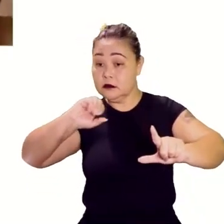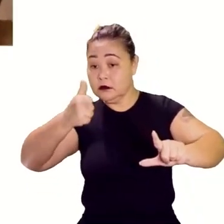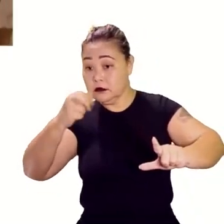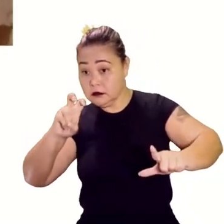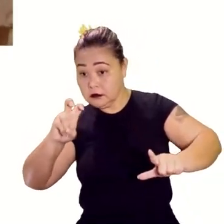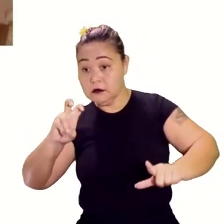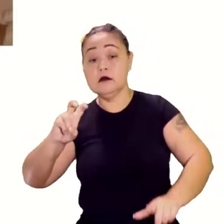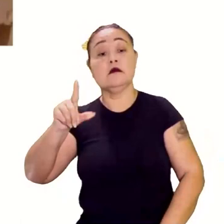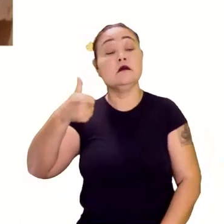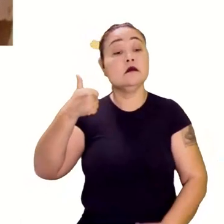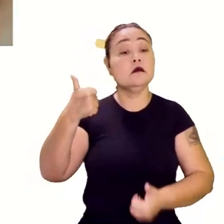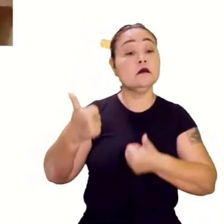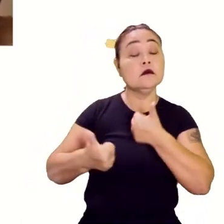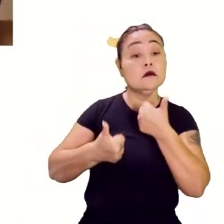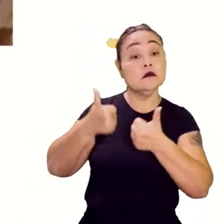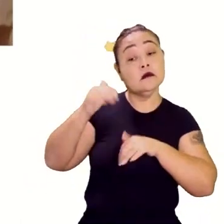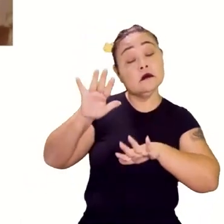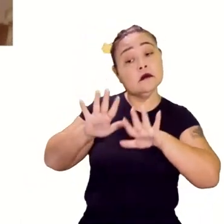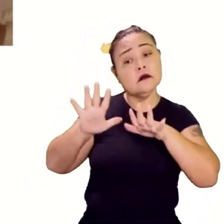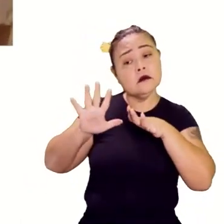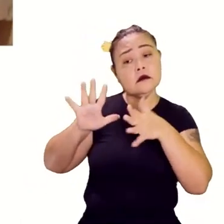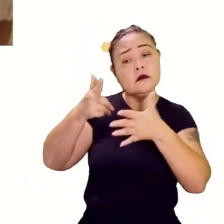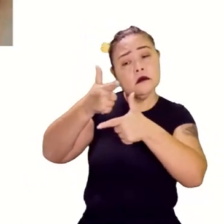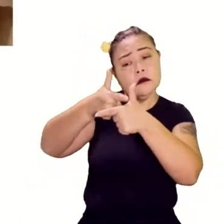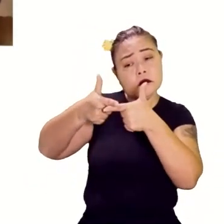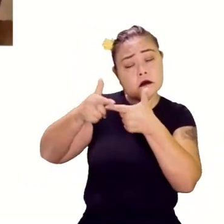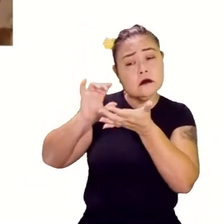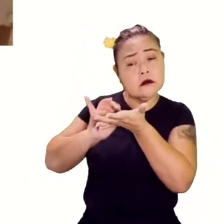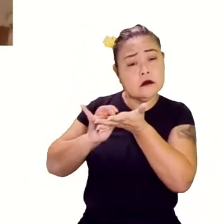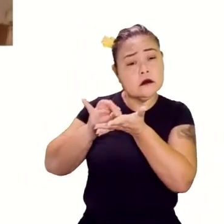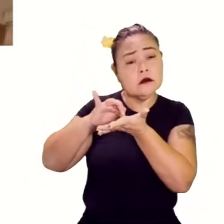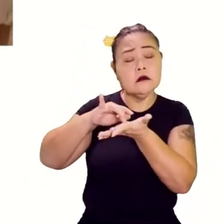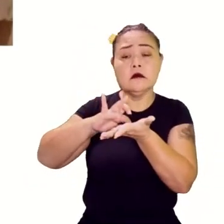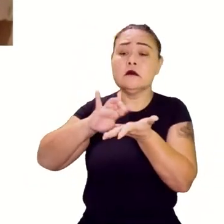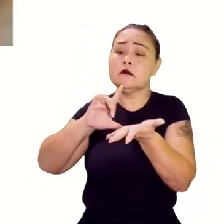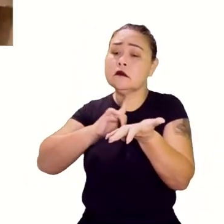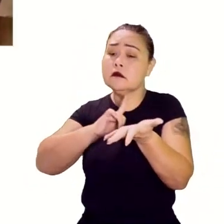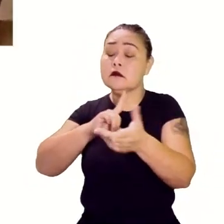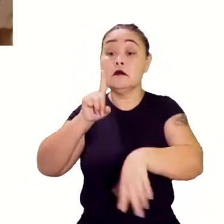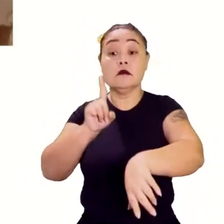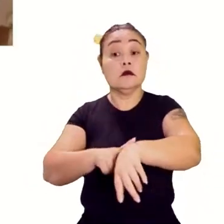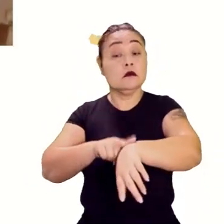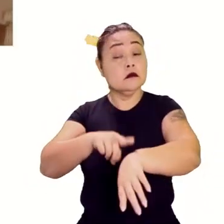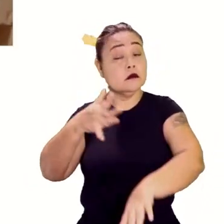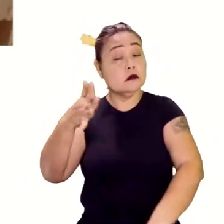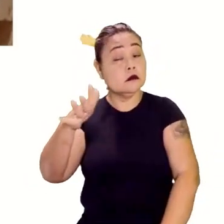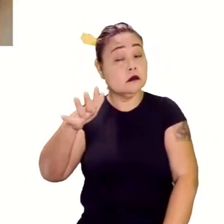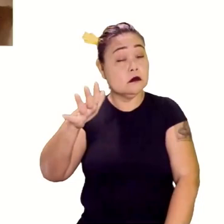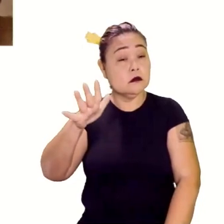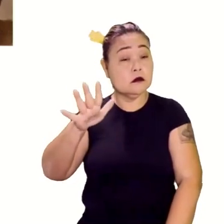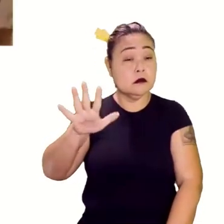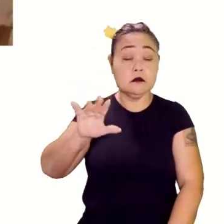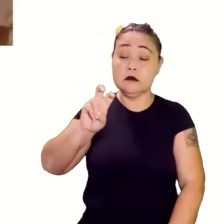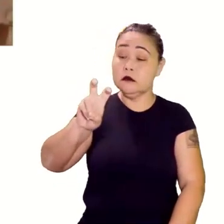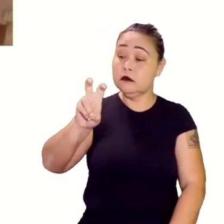0,015. Beleza! Então, fazendo essa divisão aí na calculadora, a gente tem um tempo de